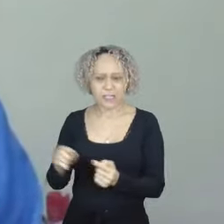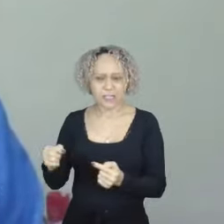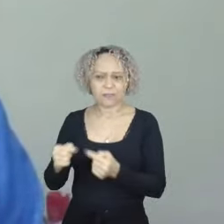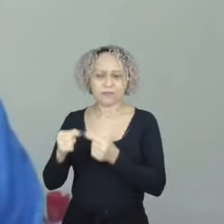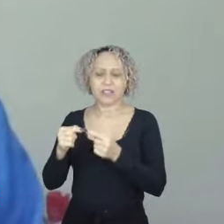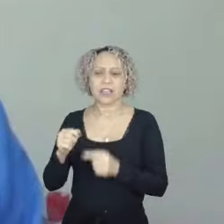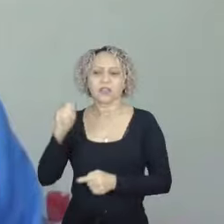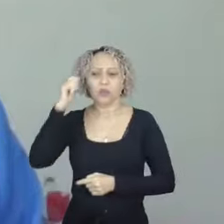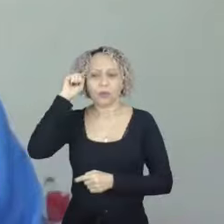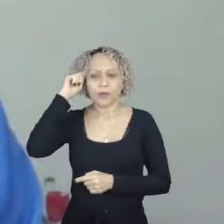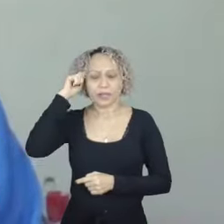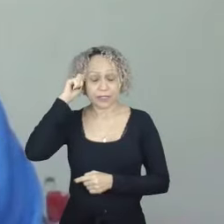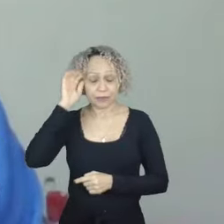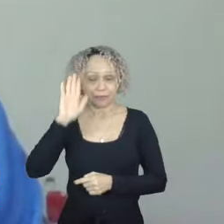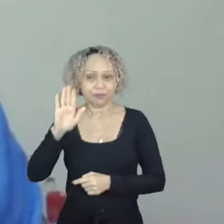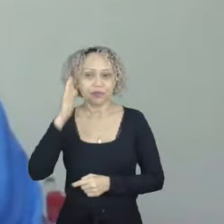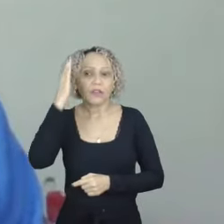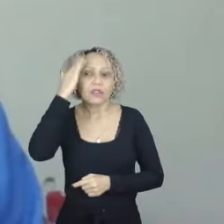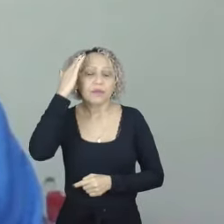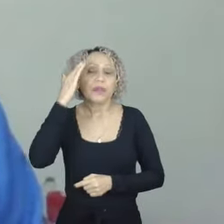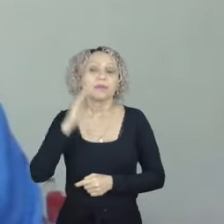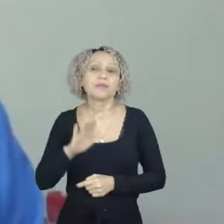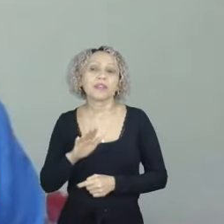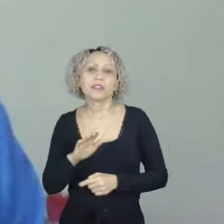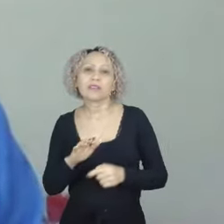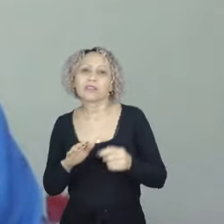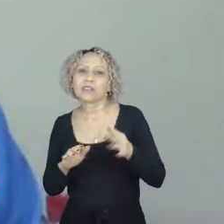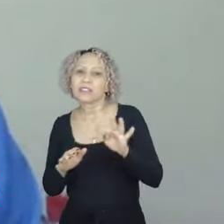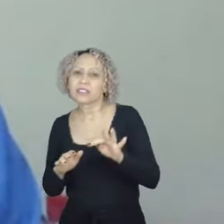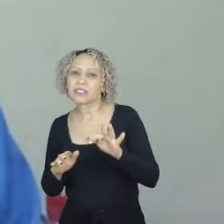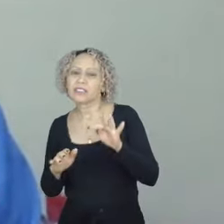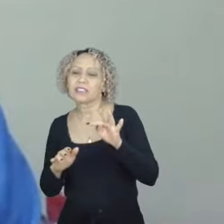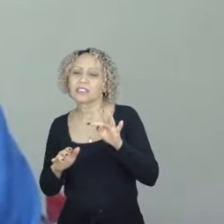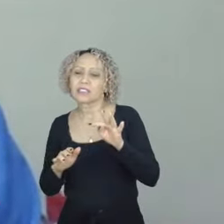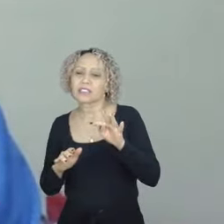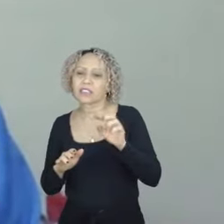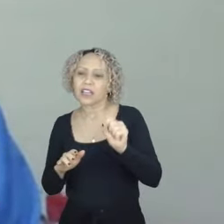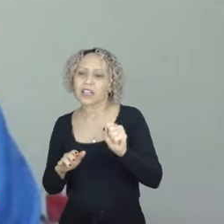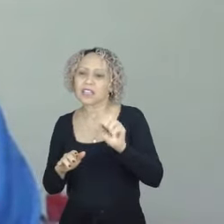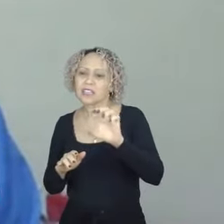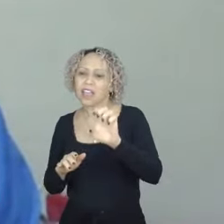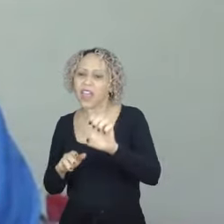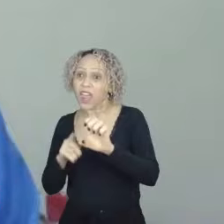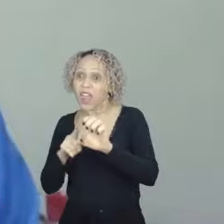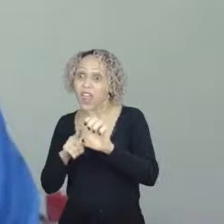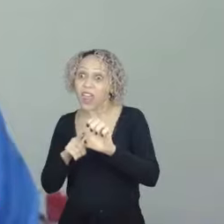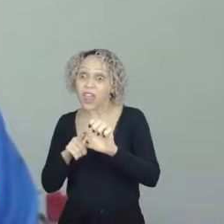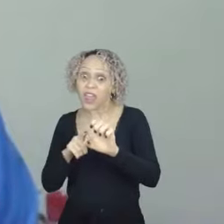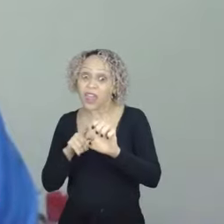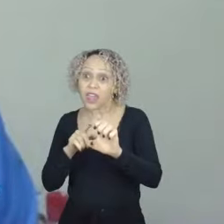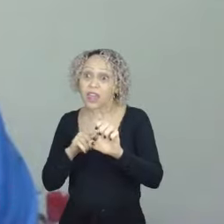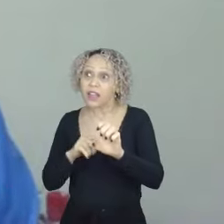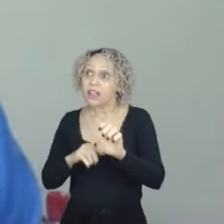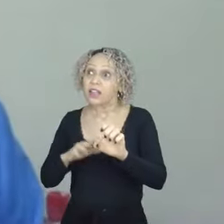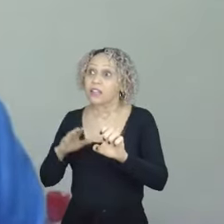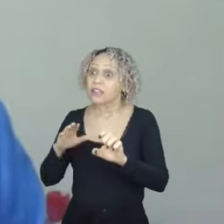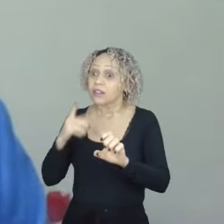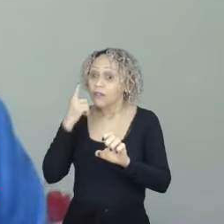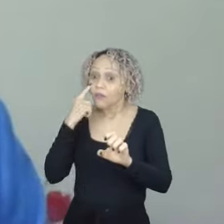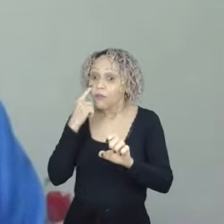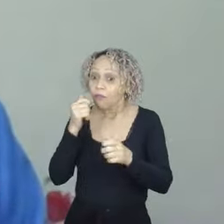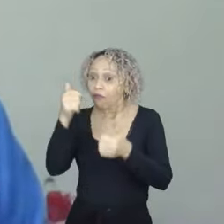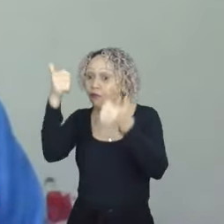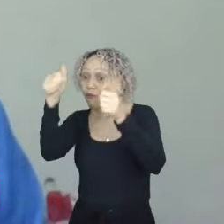eleição, pelas contas do TSE, nós tínhamos mais de 50% de pessoas negras. Quando nós fizemos